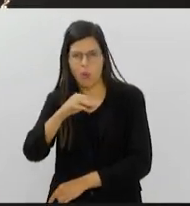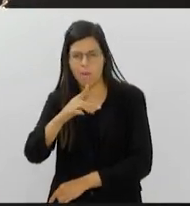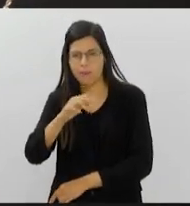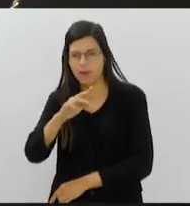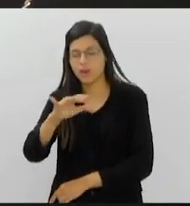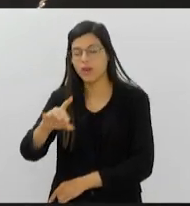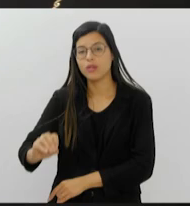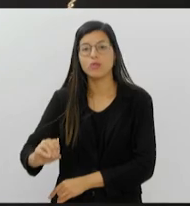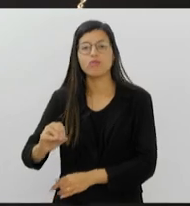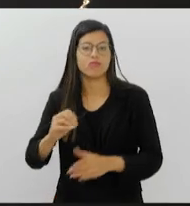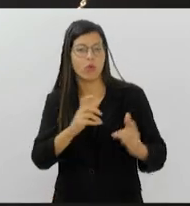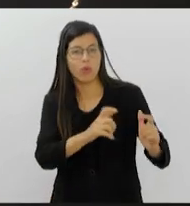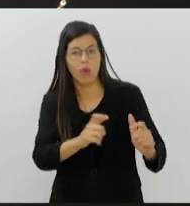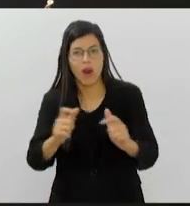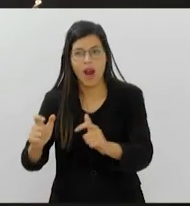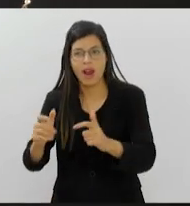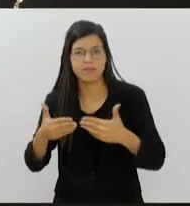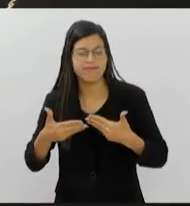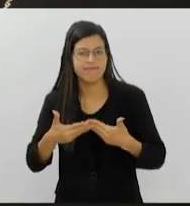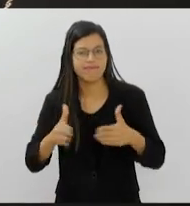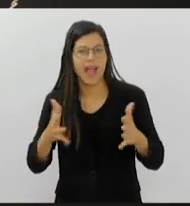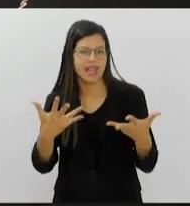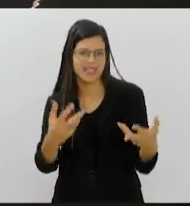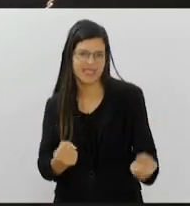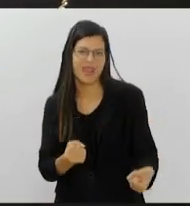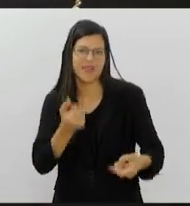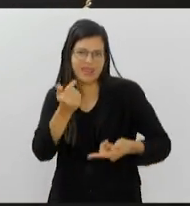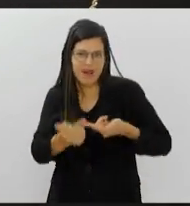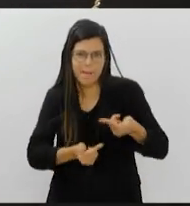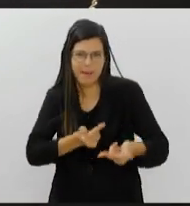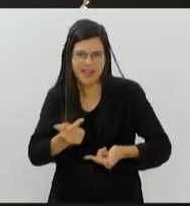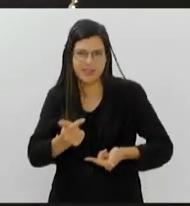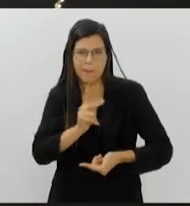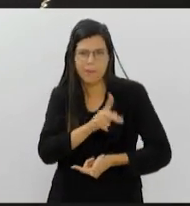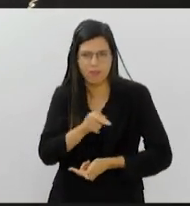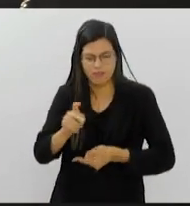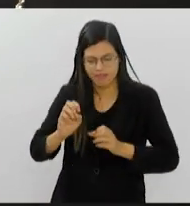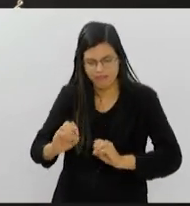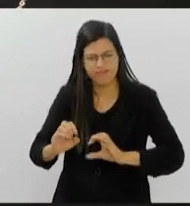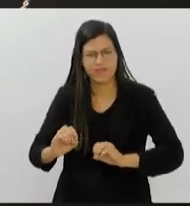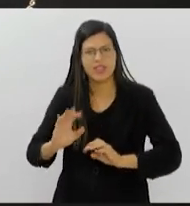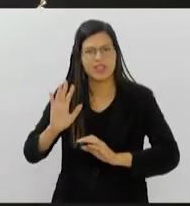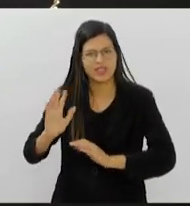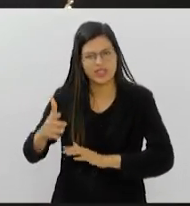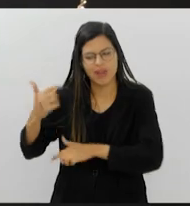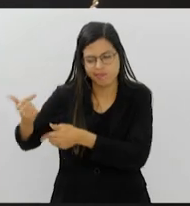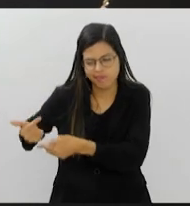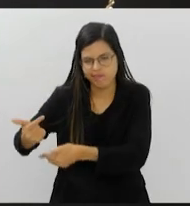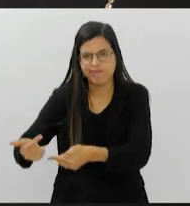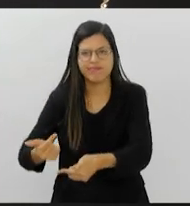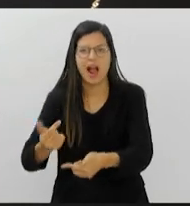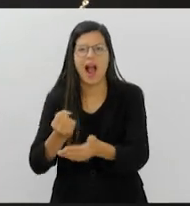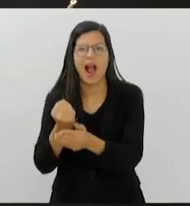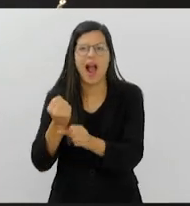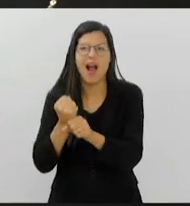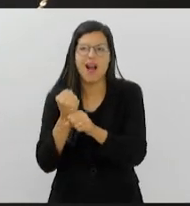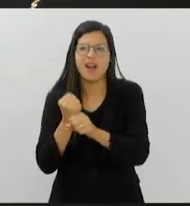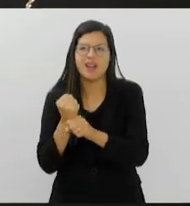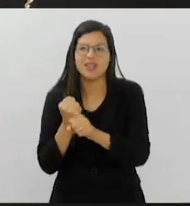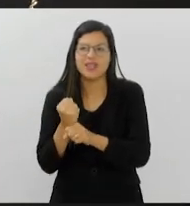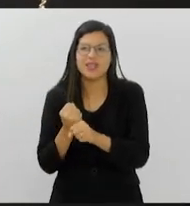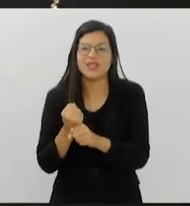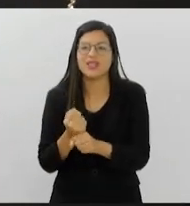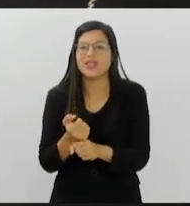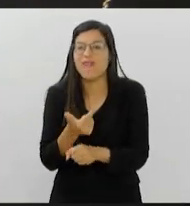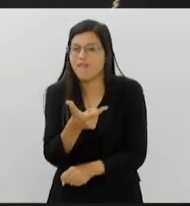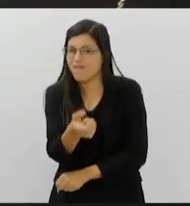porta para mim trabalhar como professor. E venho desenvolvendo esse trabalho já durante muitos anos. Aliás, eu estou completando quase meus 20